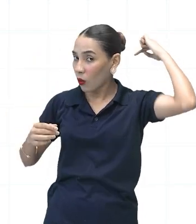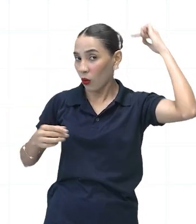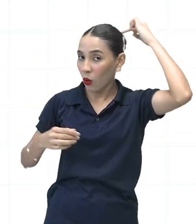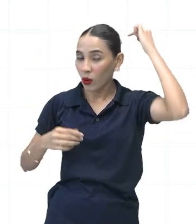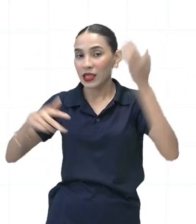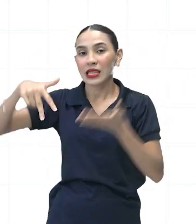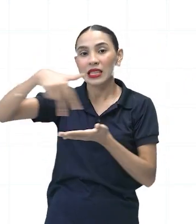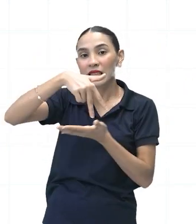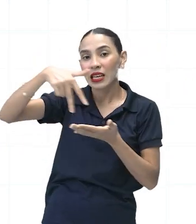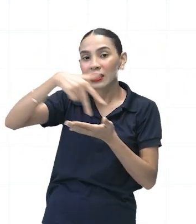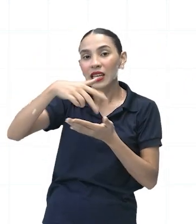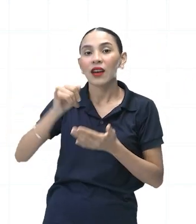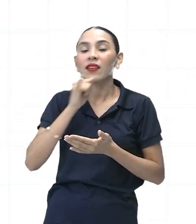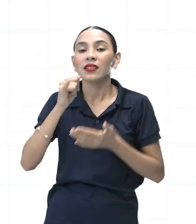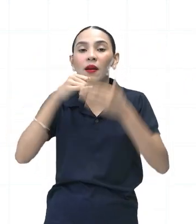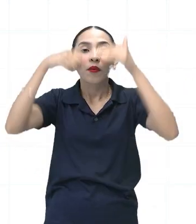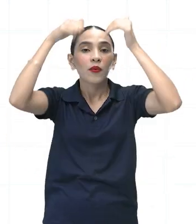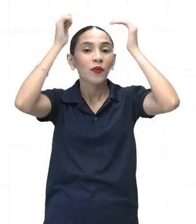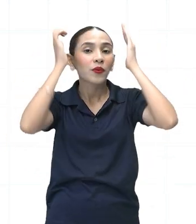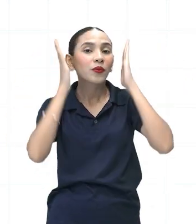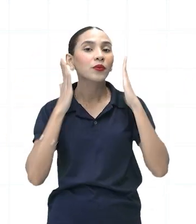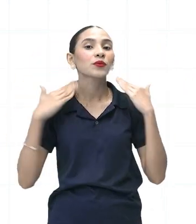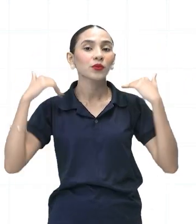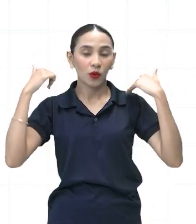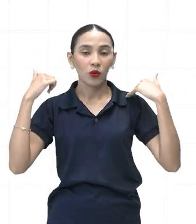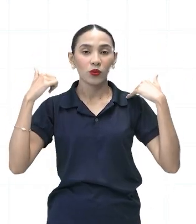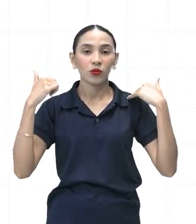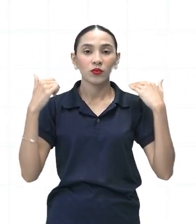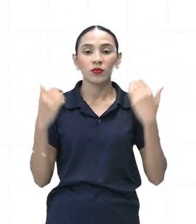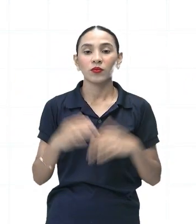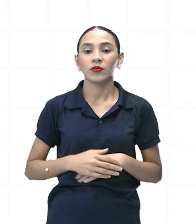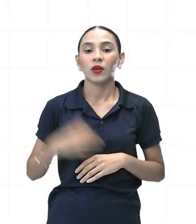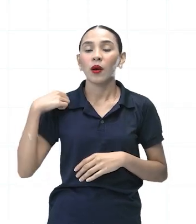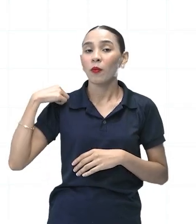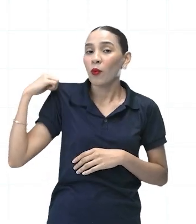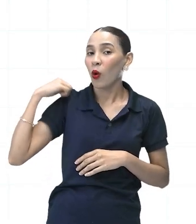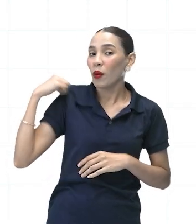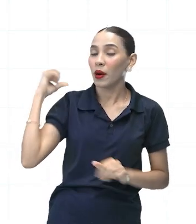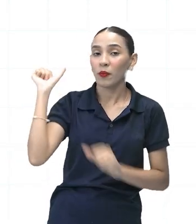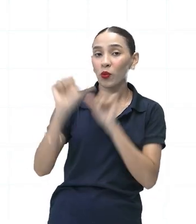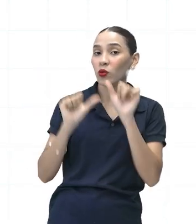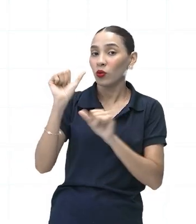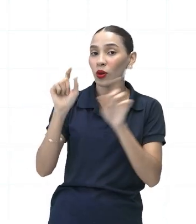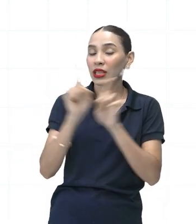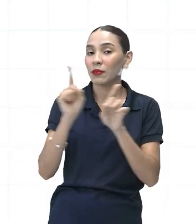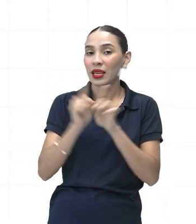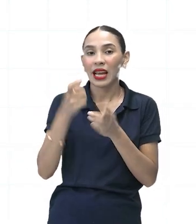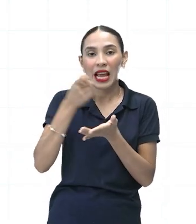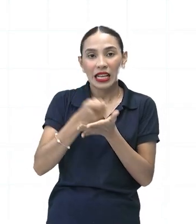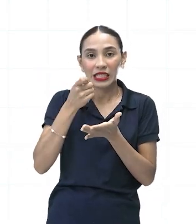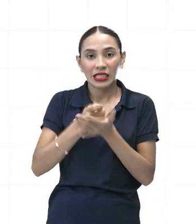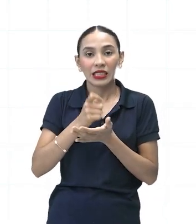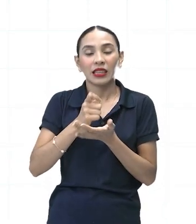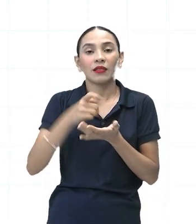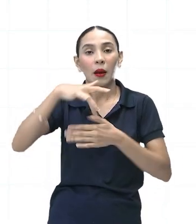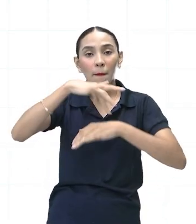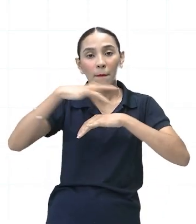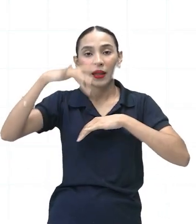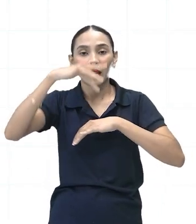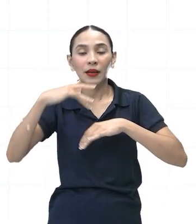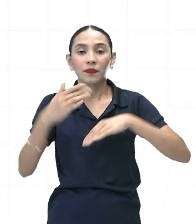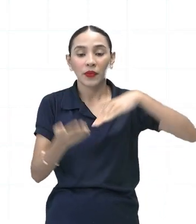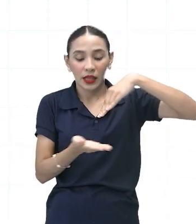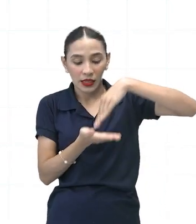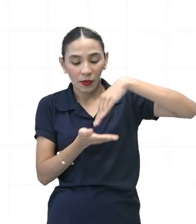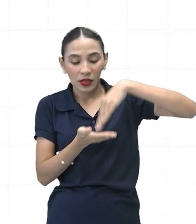ela dançava de cabelos soltos, sem as vestimentas, né, exigidas pelo balé,